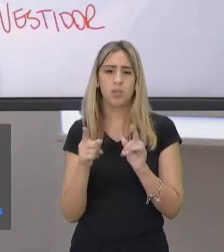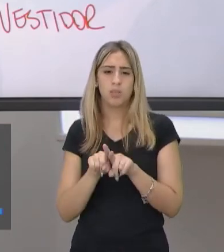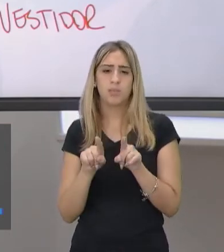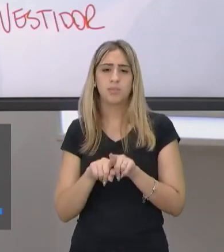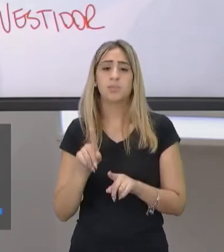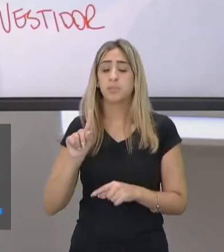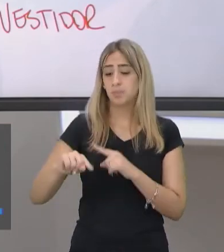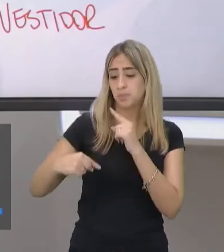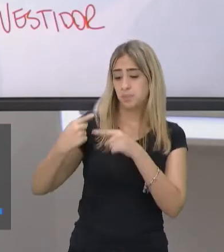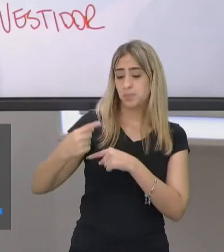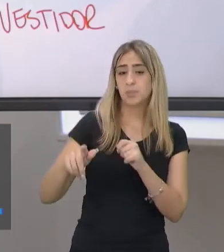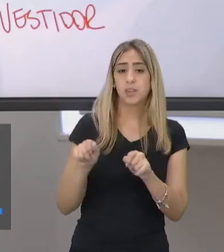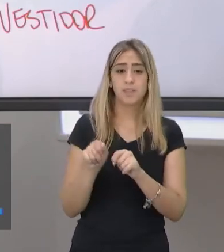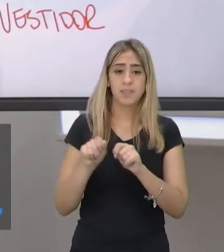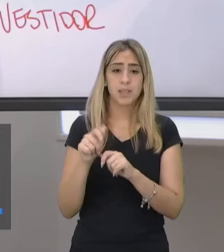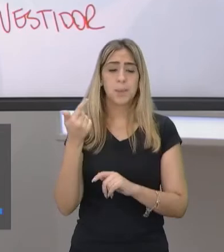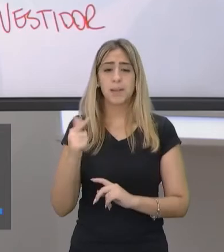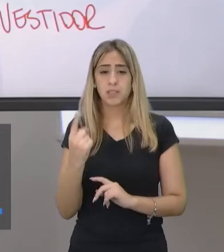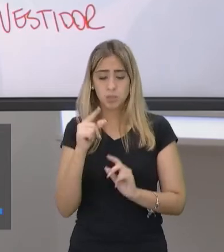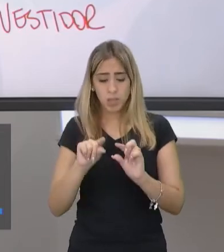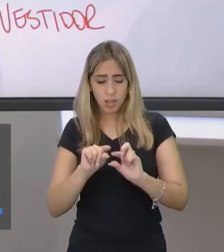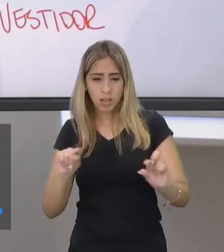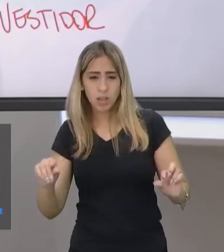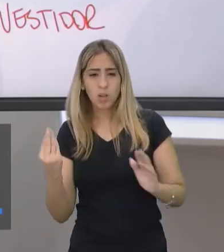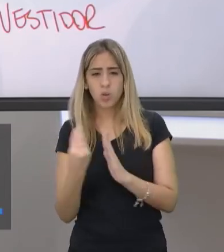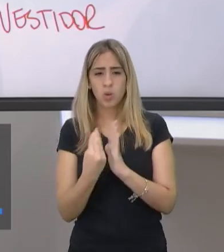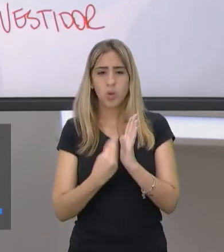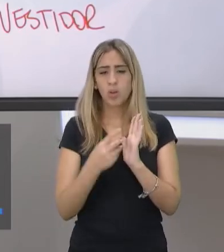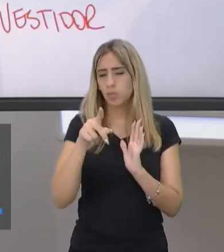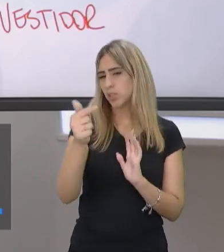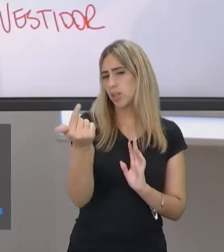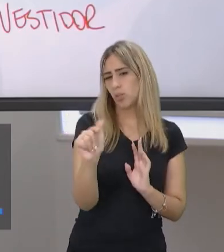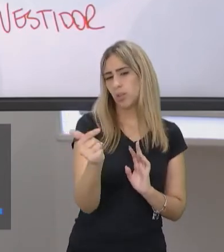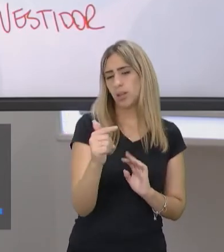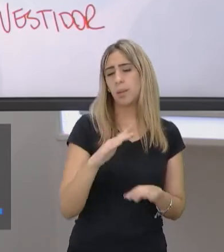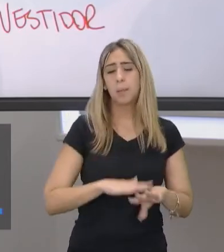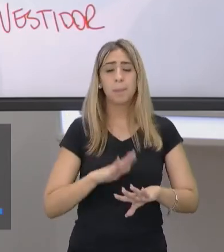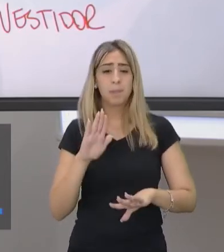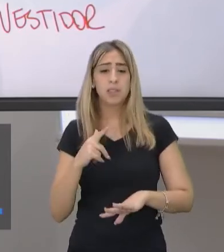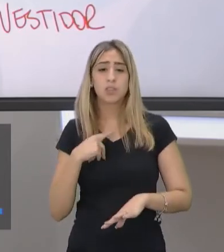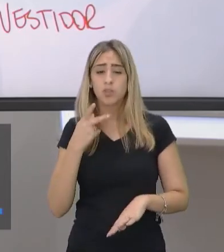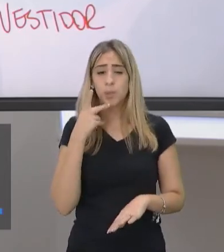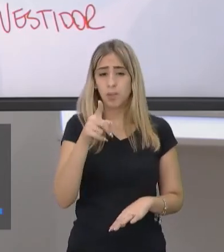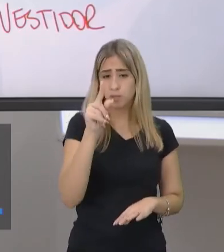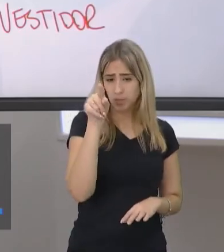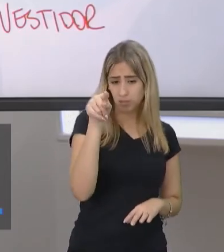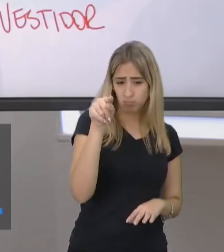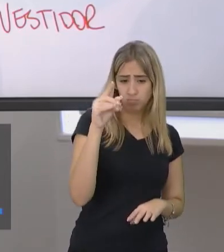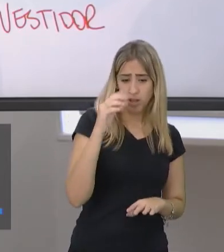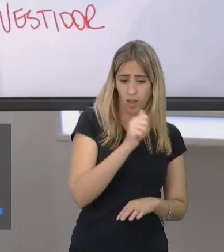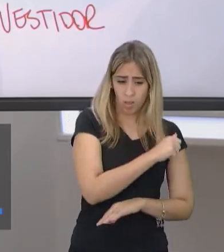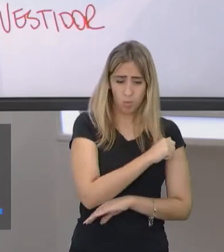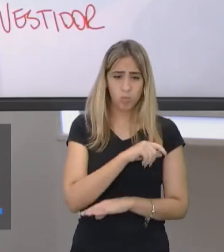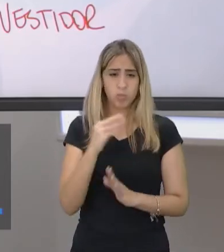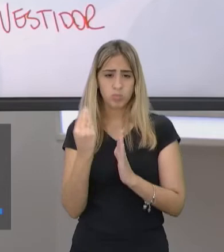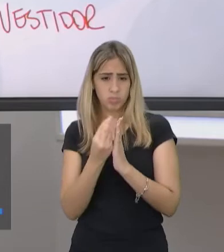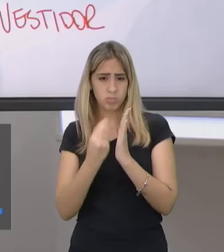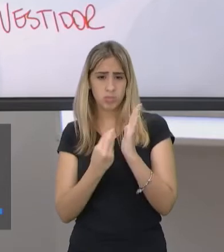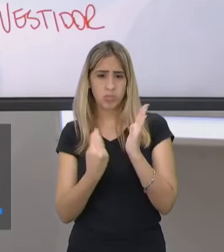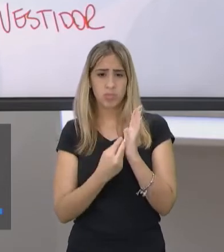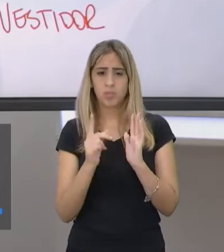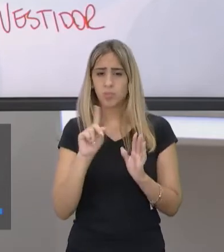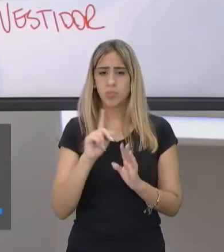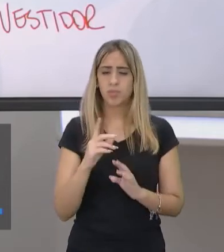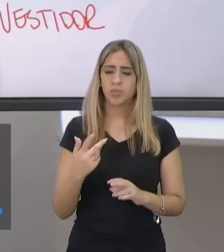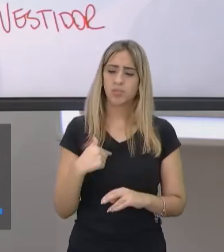E aí, faça mais uma linha e coloca aquela que você não tem. Mas aí, eu tô falando para você colocar aquela que você não tem, não para você ficar